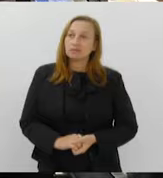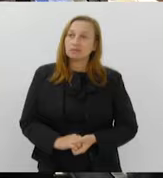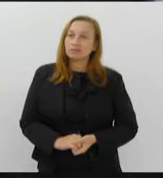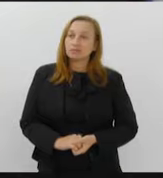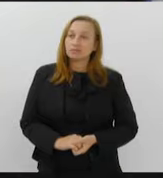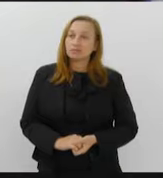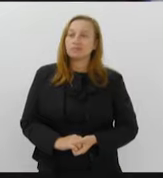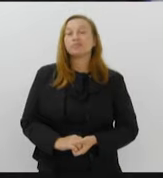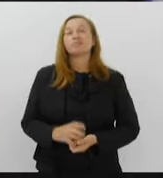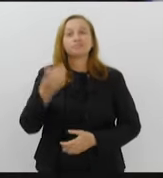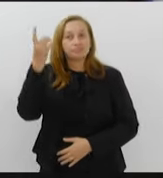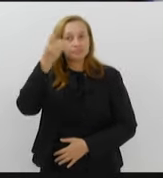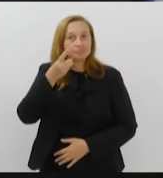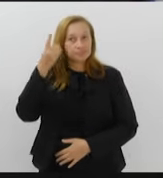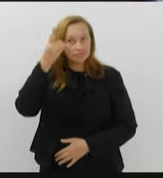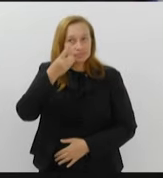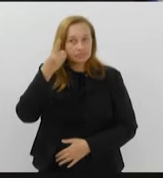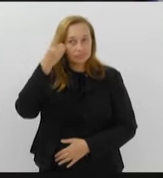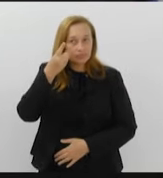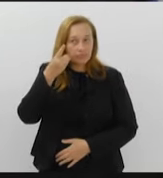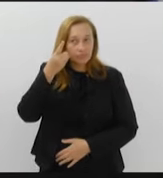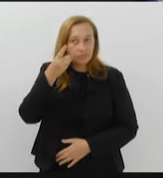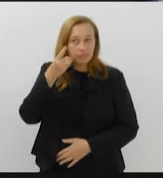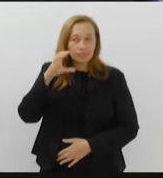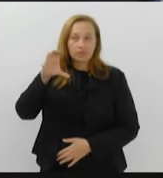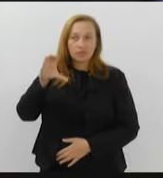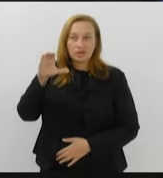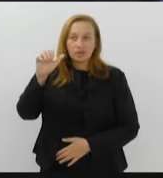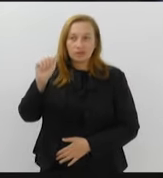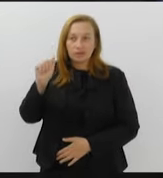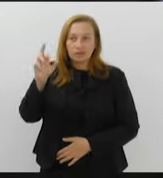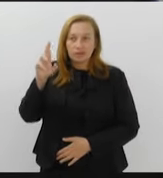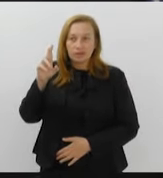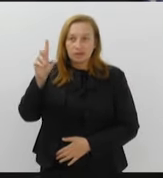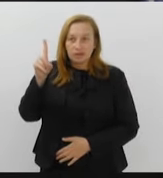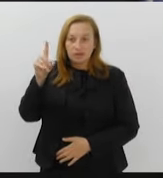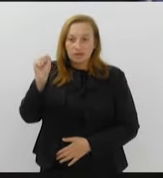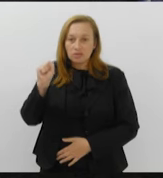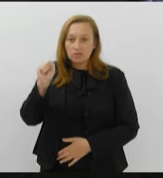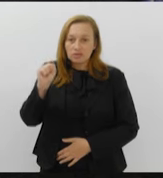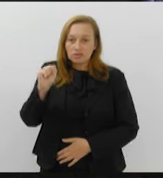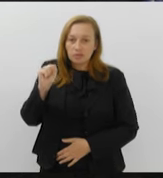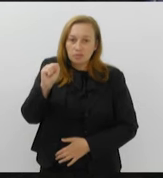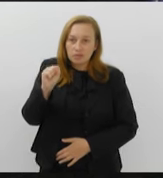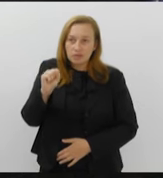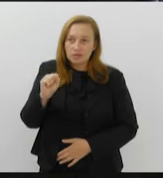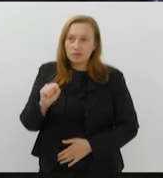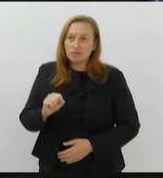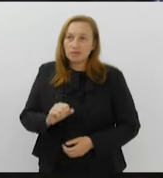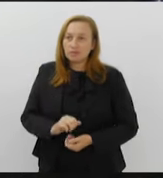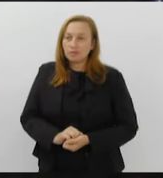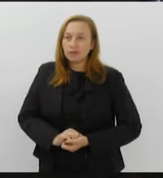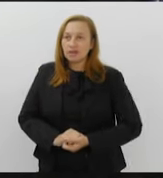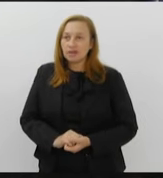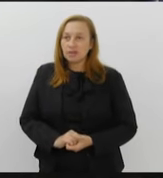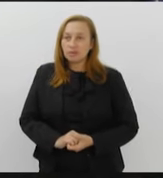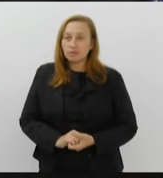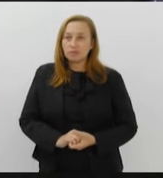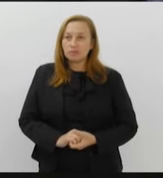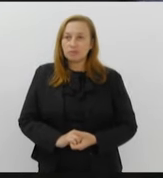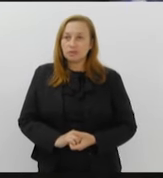nosso nobre deputado Carlos Augusto. Nosso nobre deputado Carlos Augusto. Quem